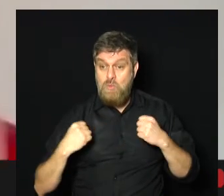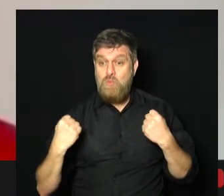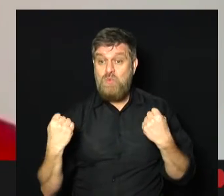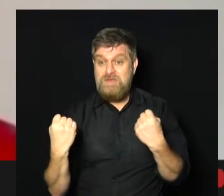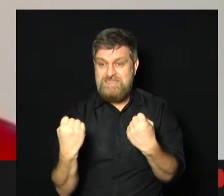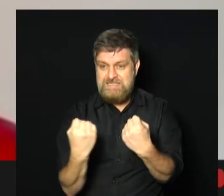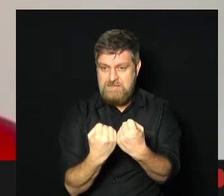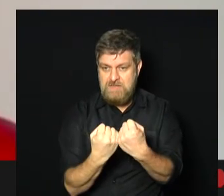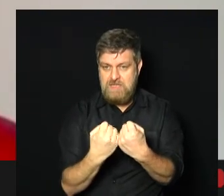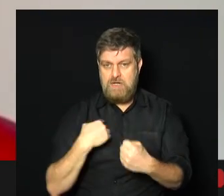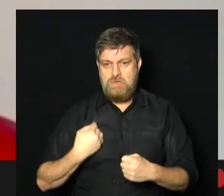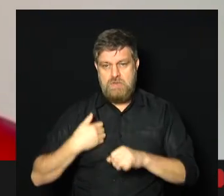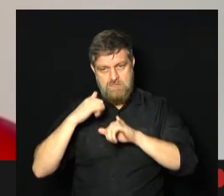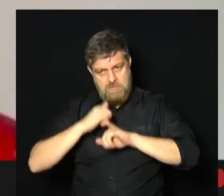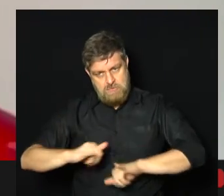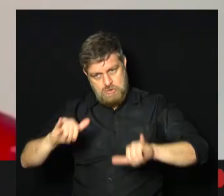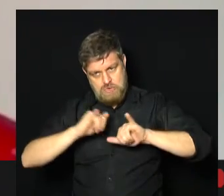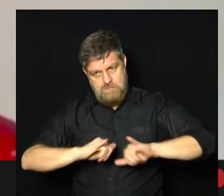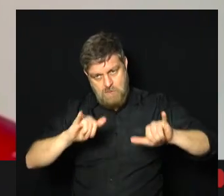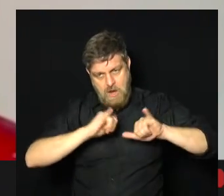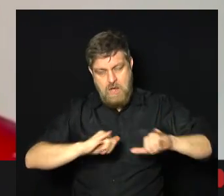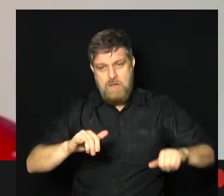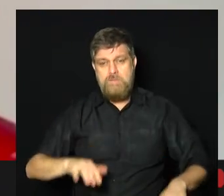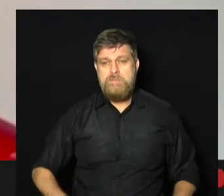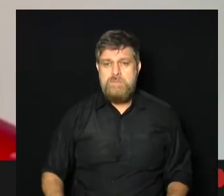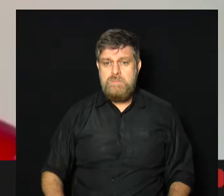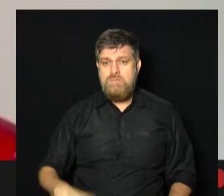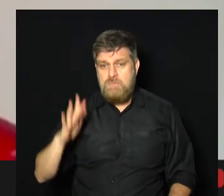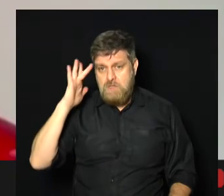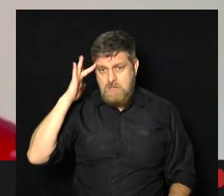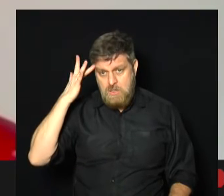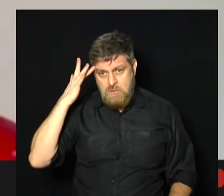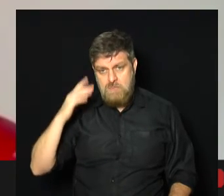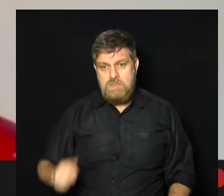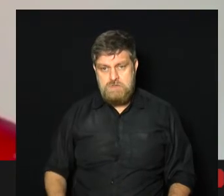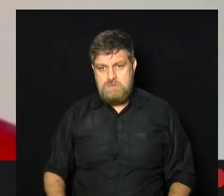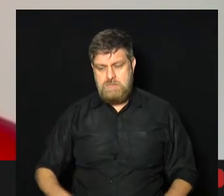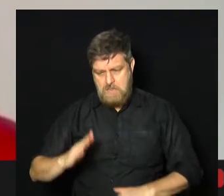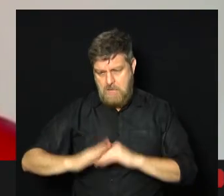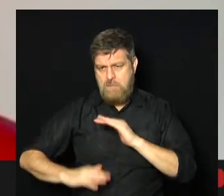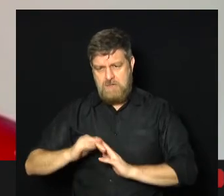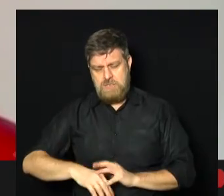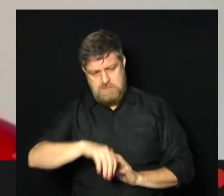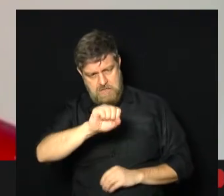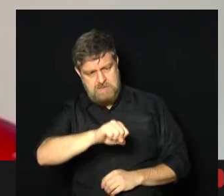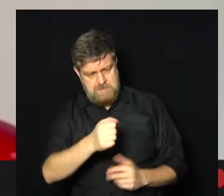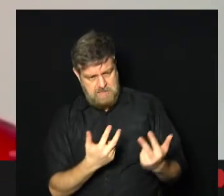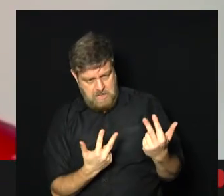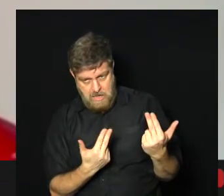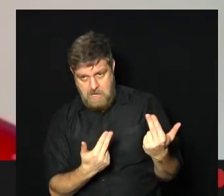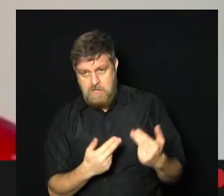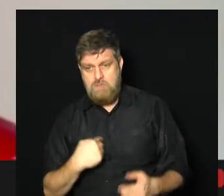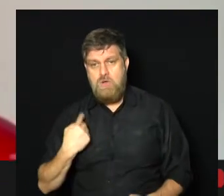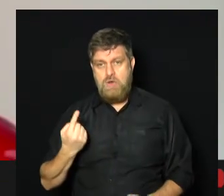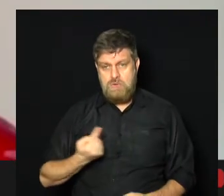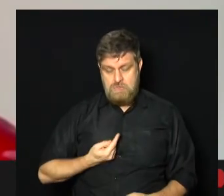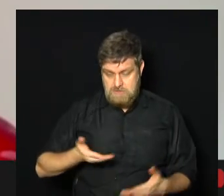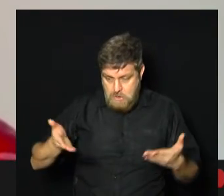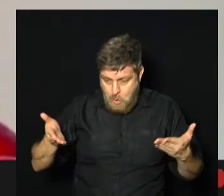nós divulgaremos também. Mas acho que o encaminhamento em geral é esse mesmo que já estamos construindo